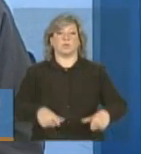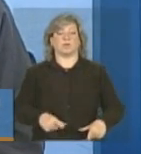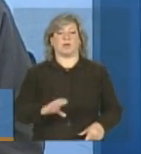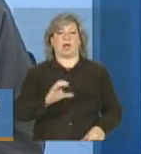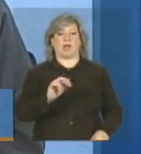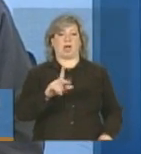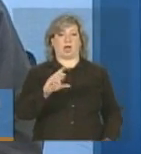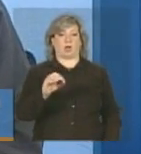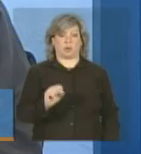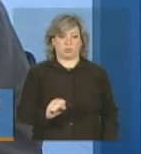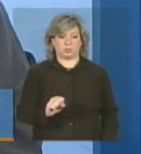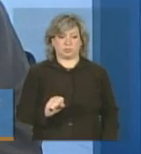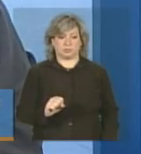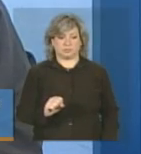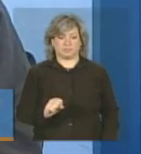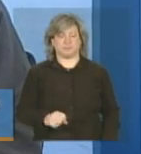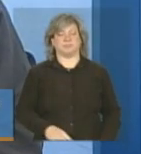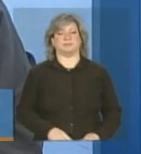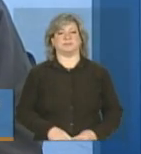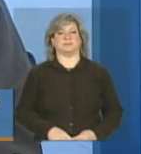Carlos Brustolin.